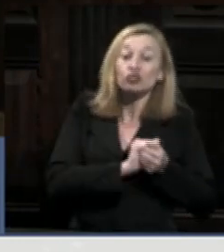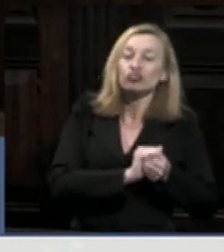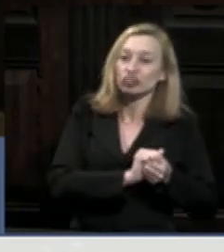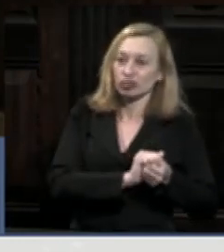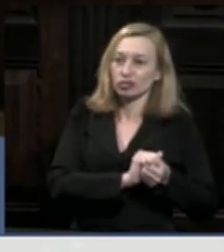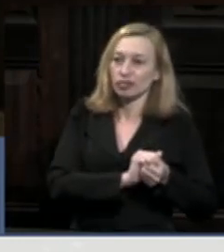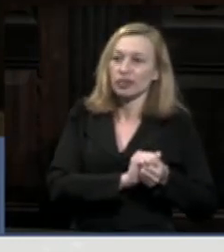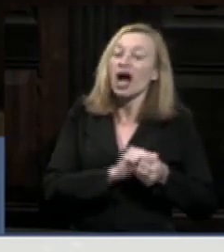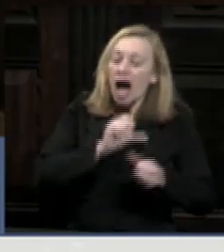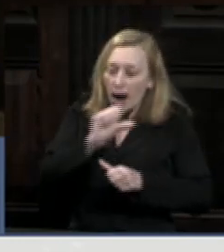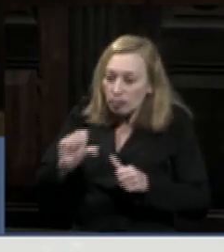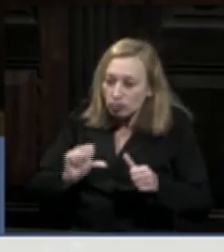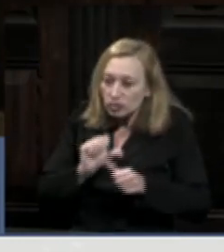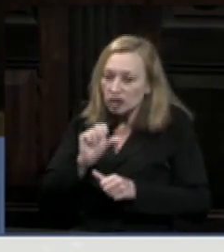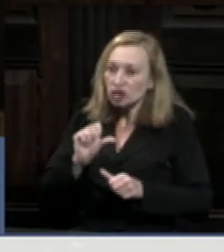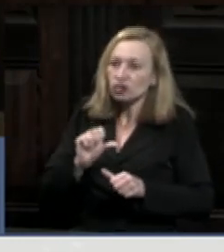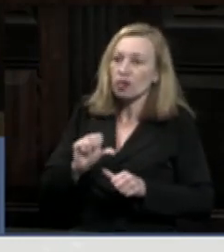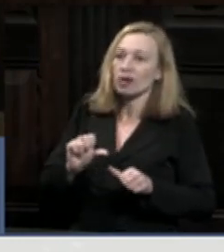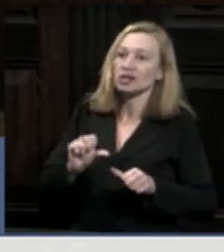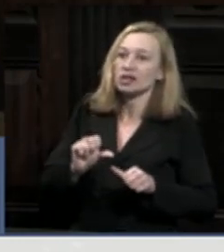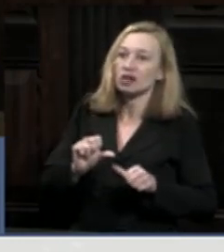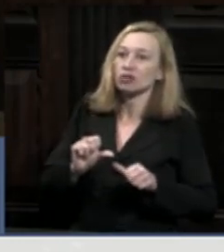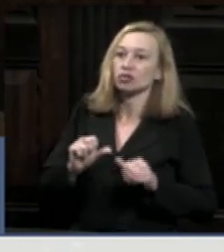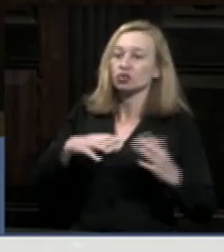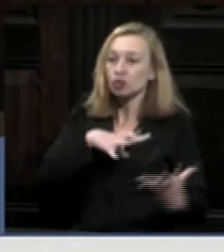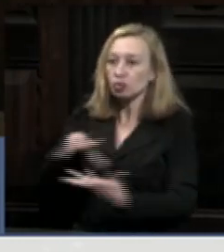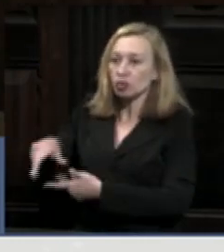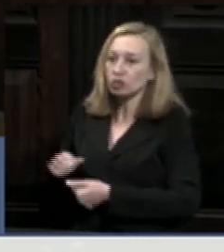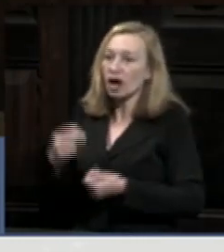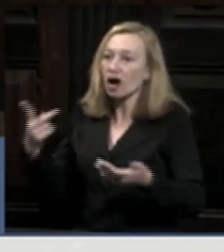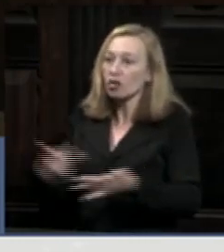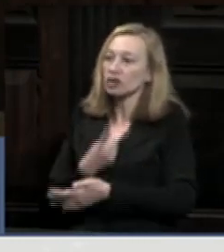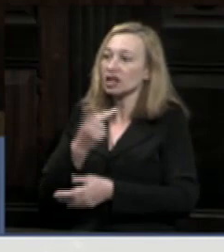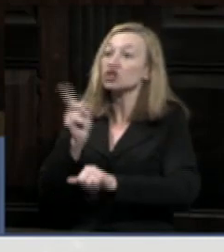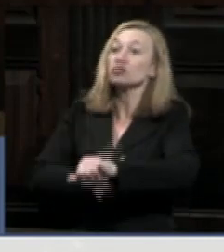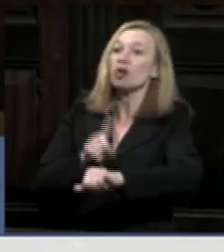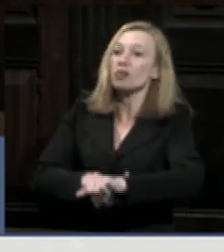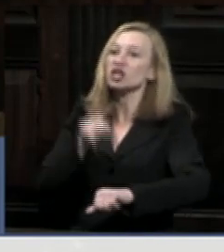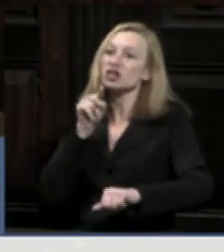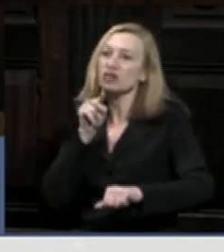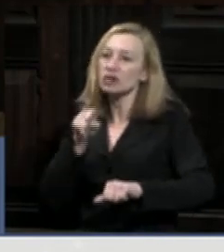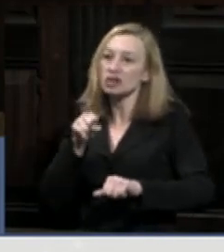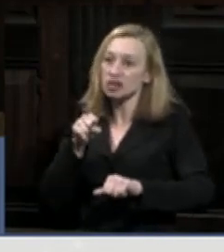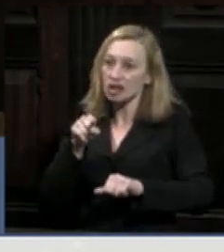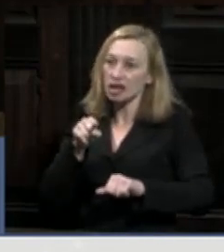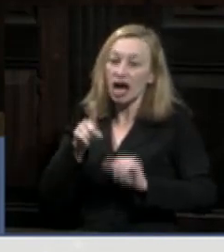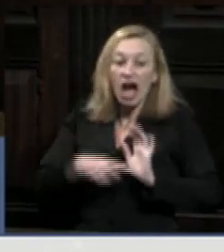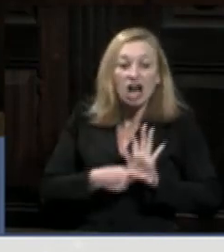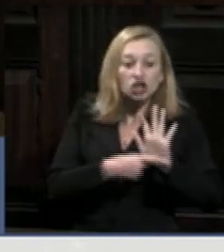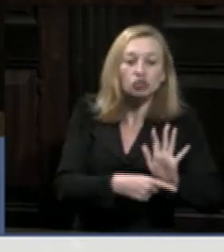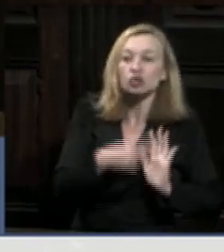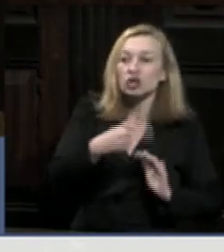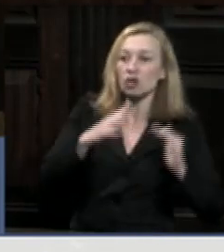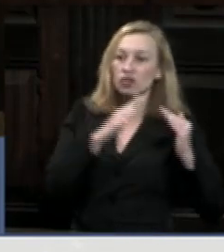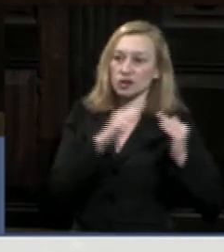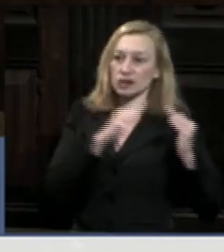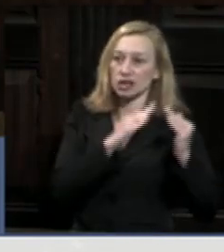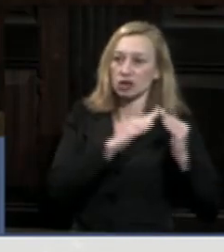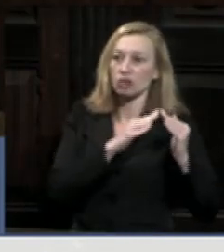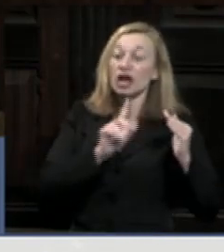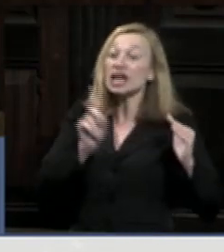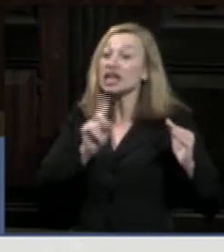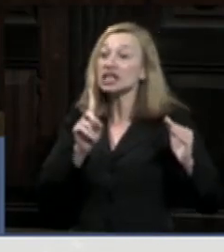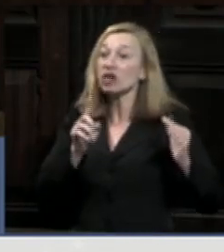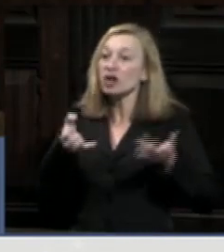começa exatamente do local para o global ea gente precisa inverter muitos valores para